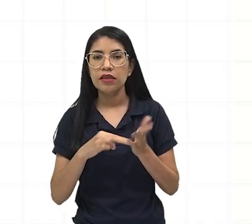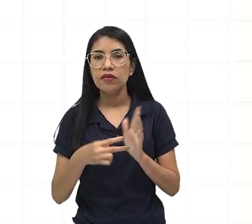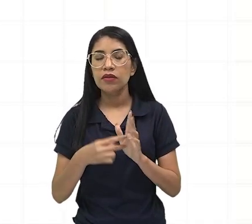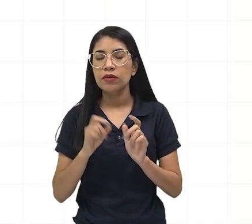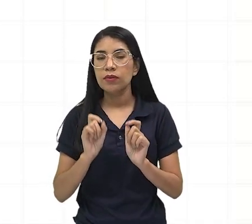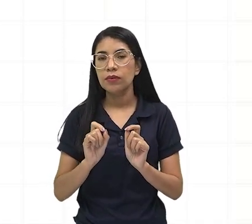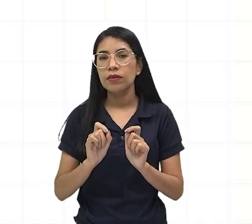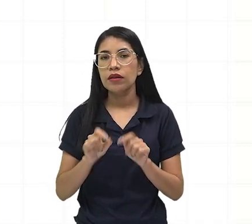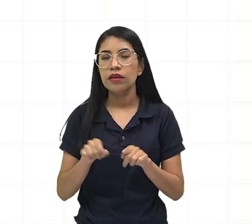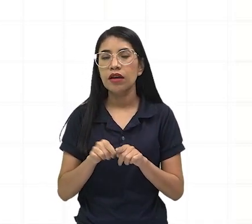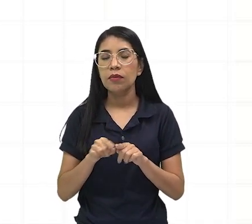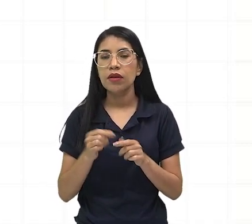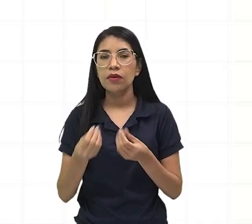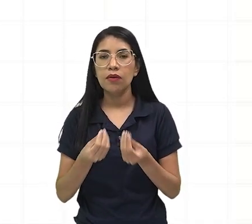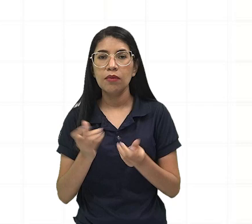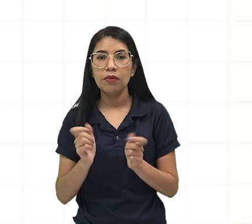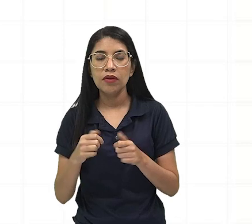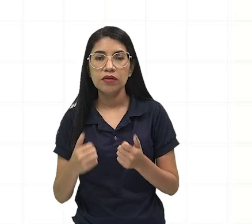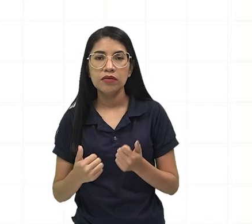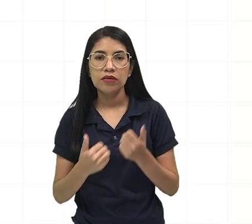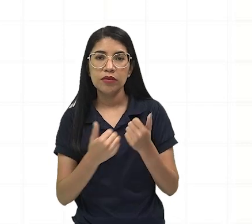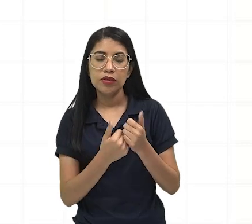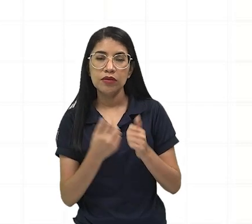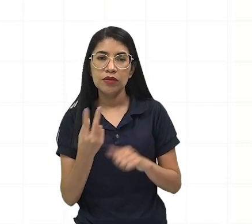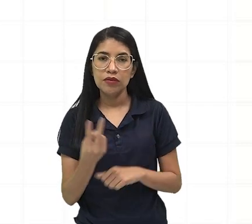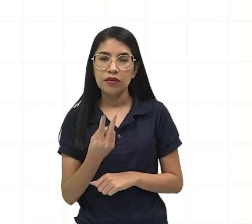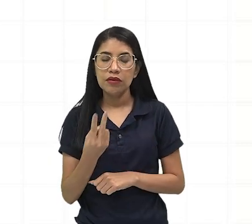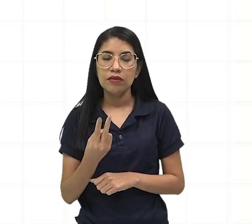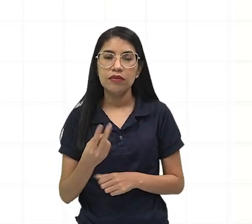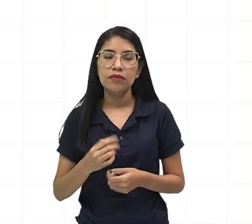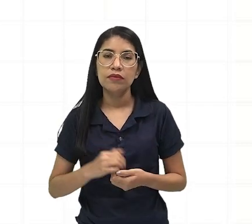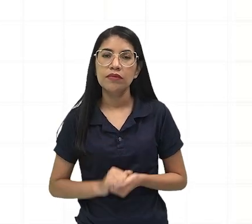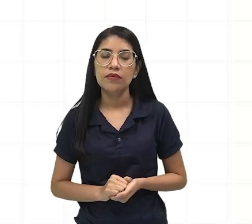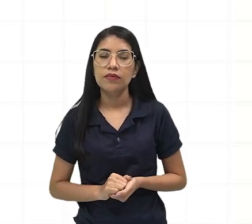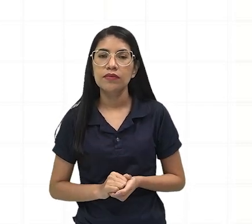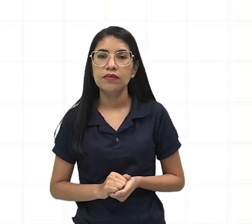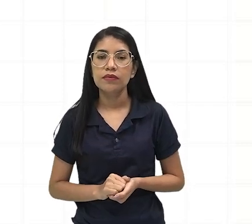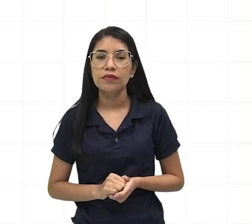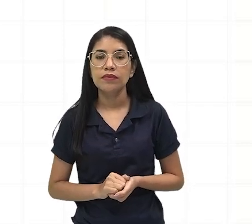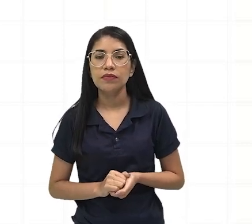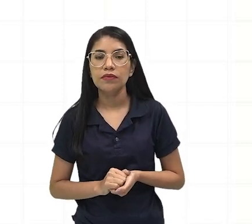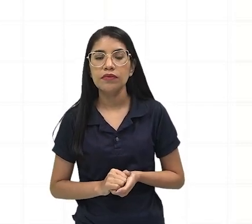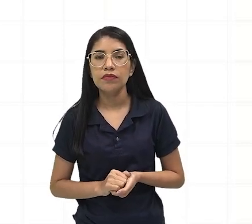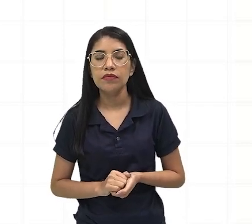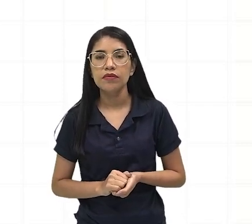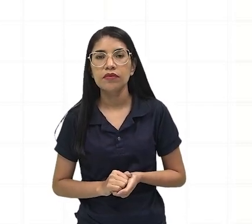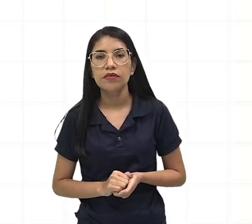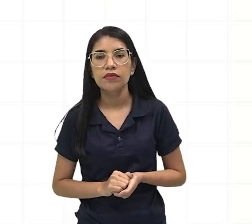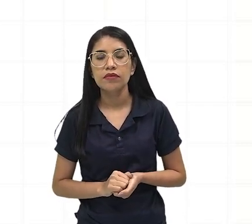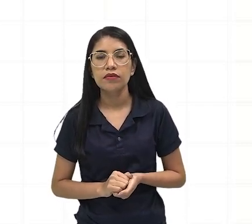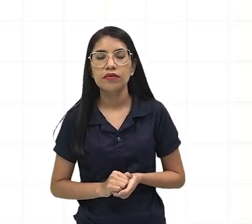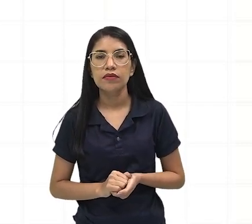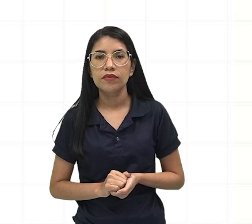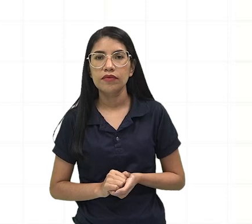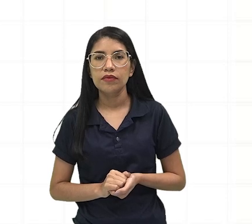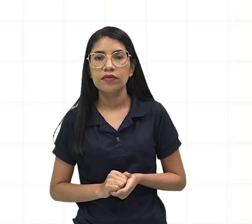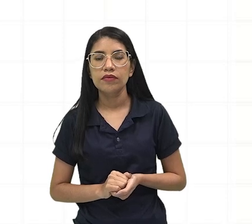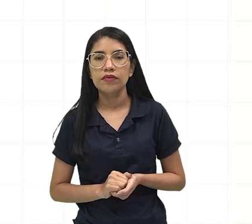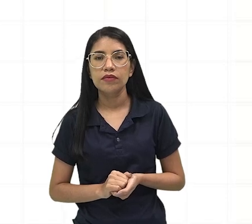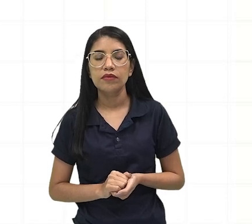e onde que nós já temos, né, o valor dela no problema. Aqui nós estamos